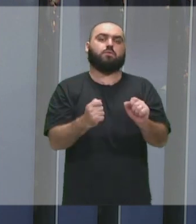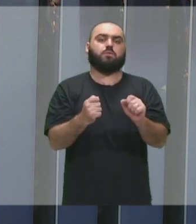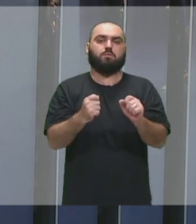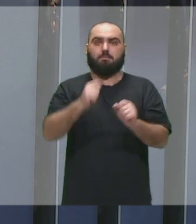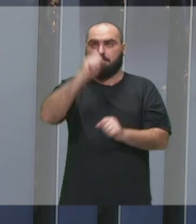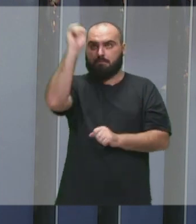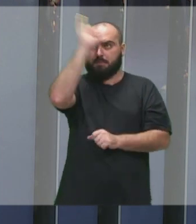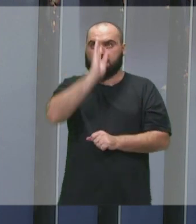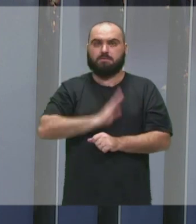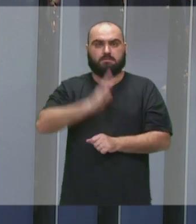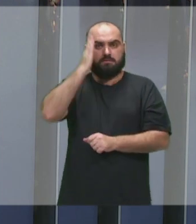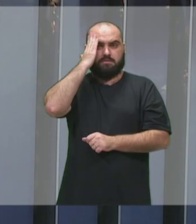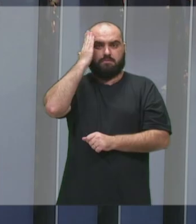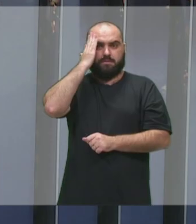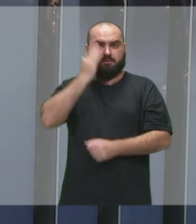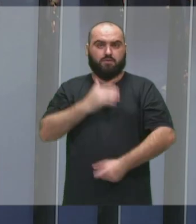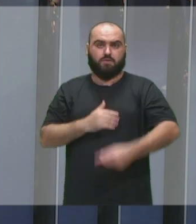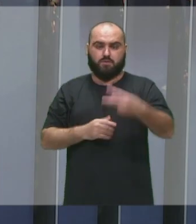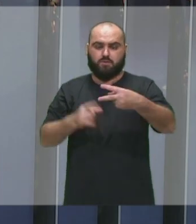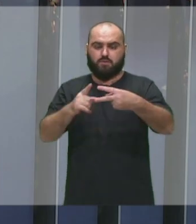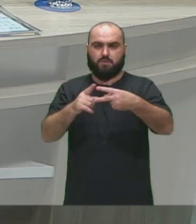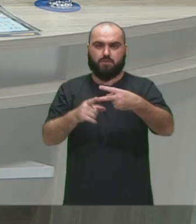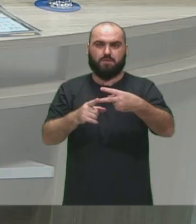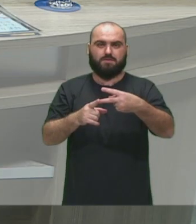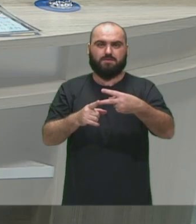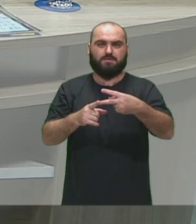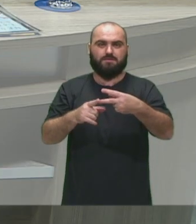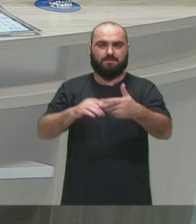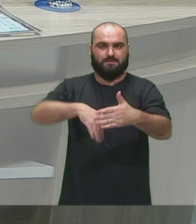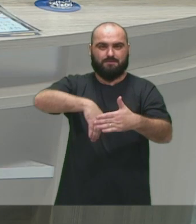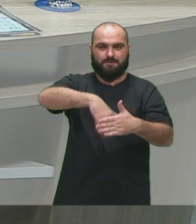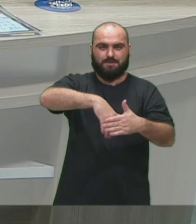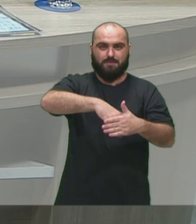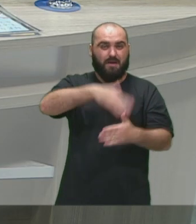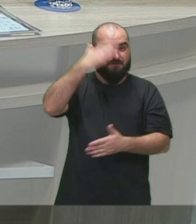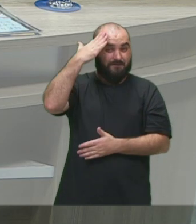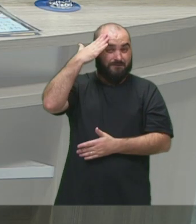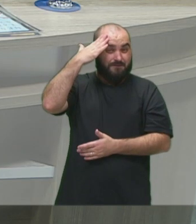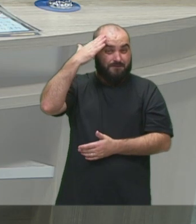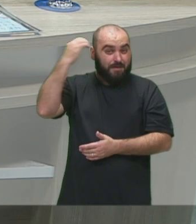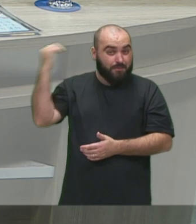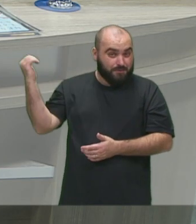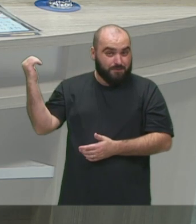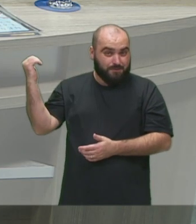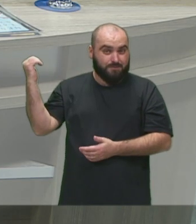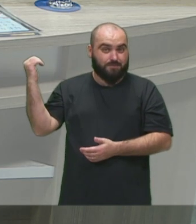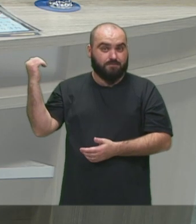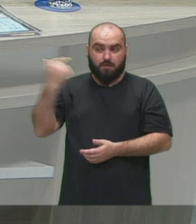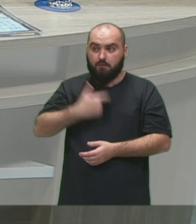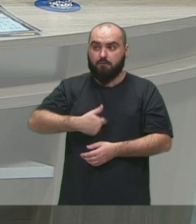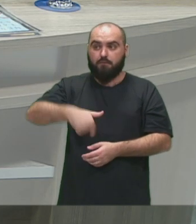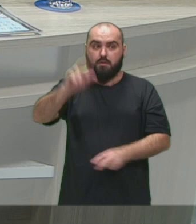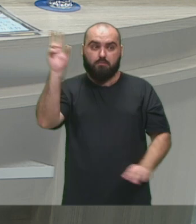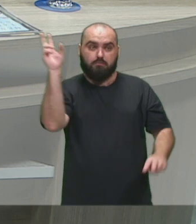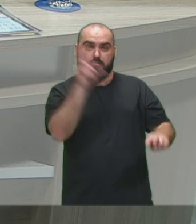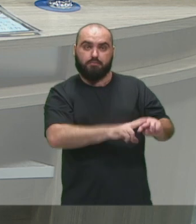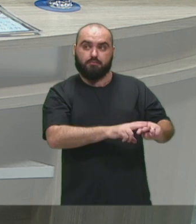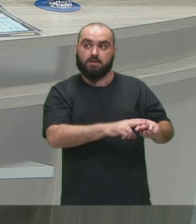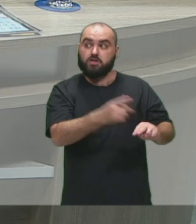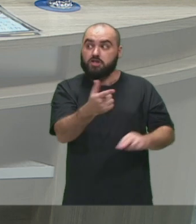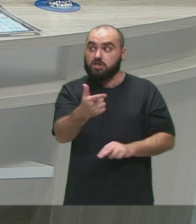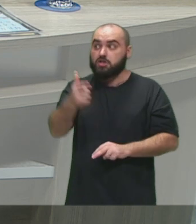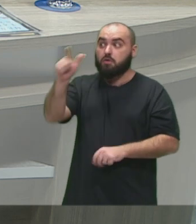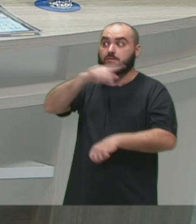no Brasil inteiro, né, que tem 2 jogadores de futebol famosíssimos que foram condenados lá no exterior, não